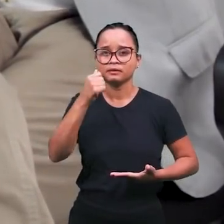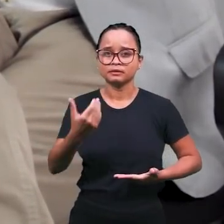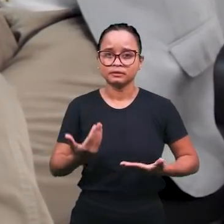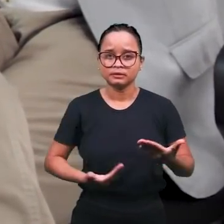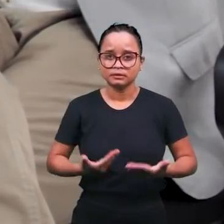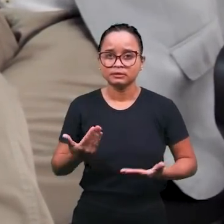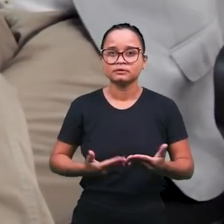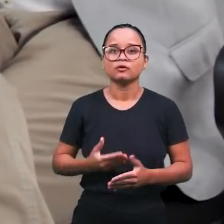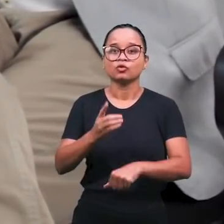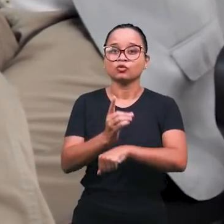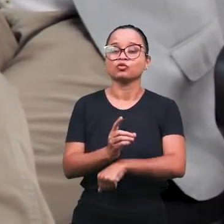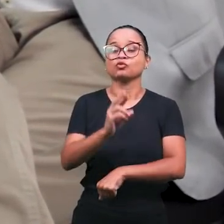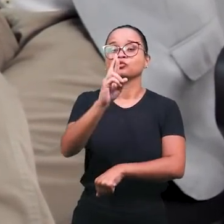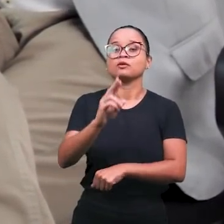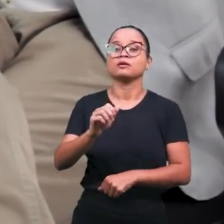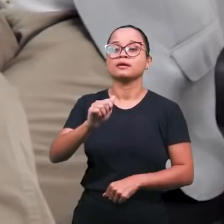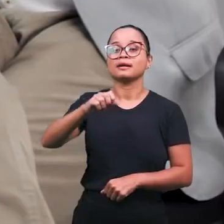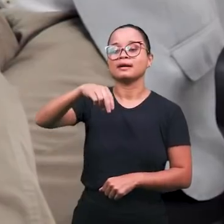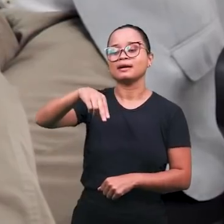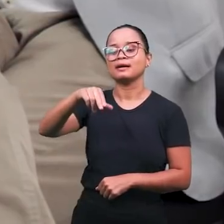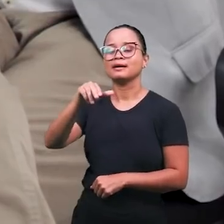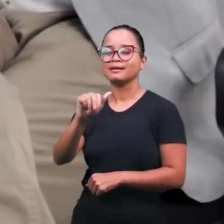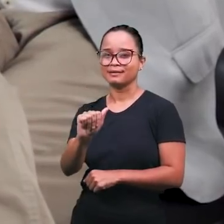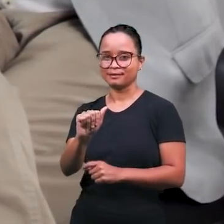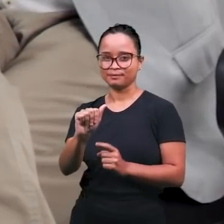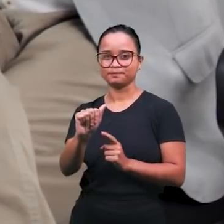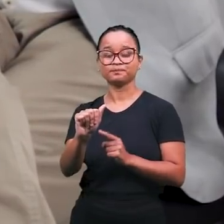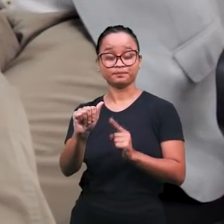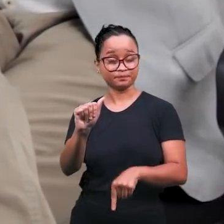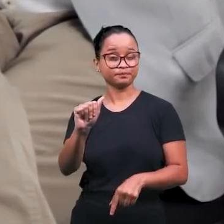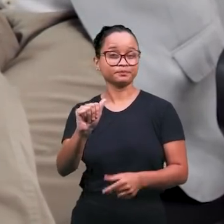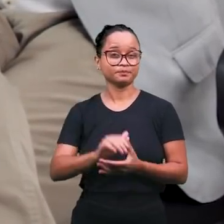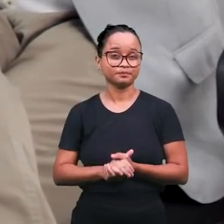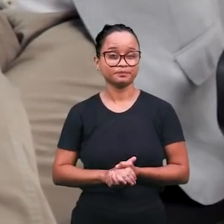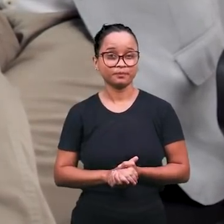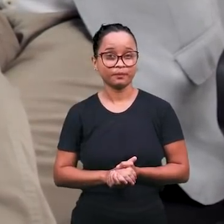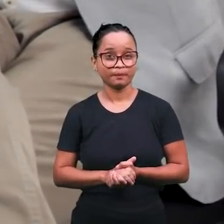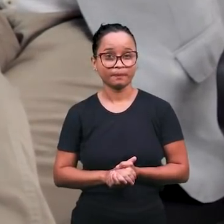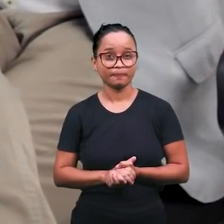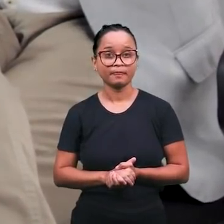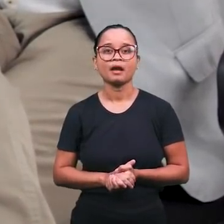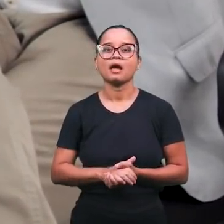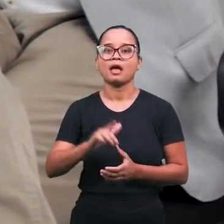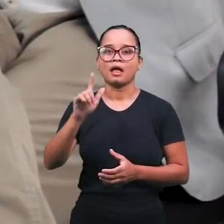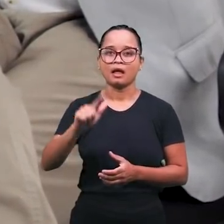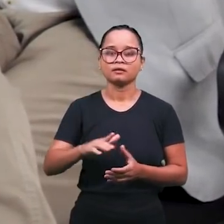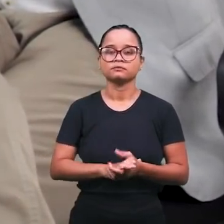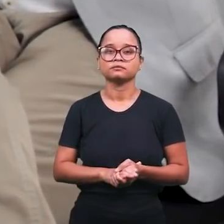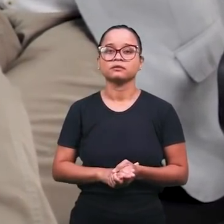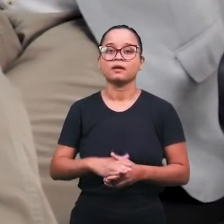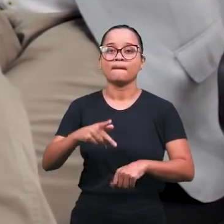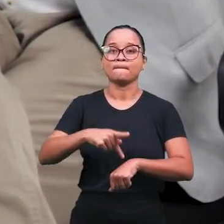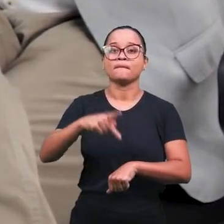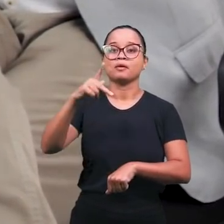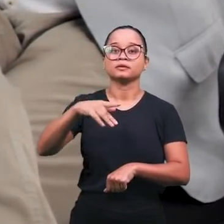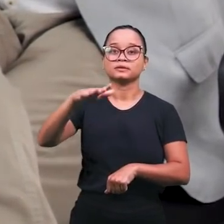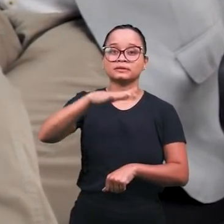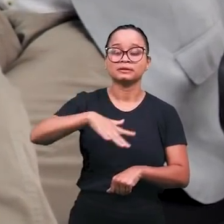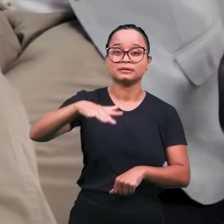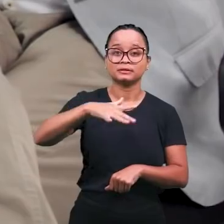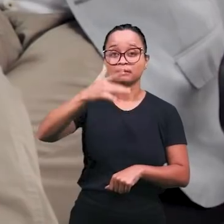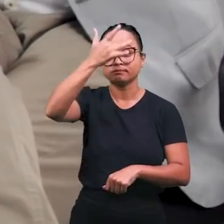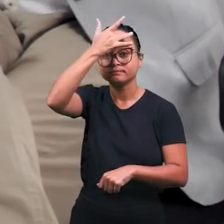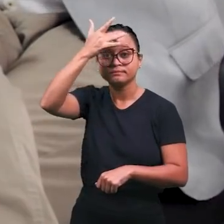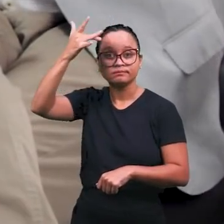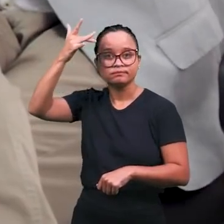irmã, doutora Ana Lúcia Balbino Peixoto. Nossa irmã Ana, ela é especialista em